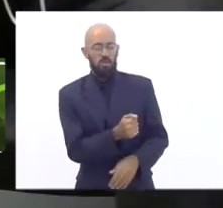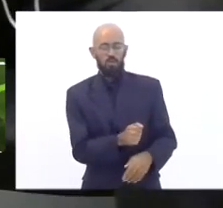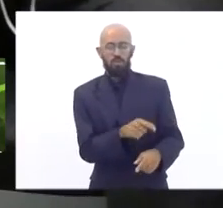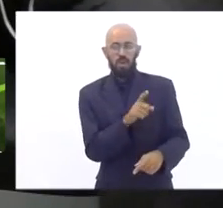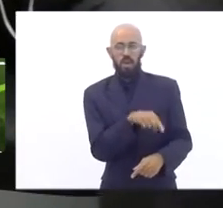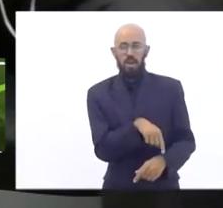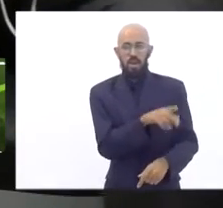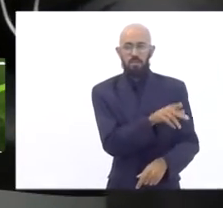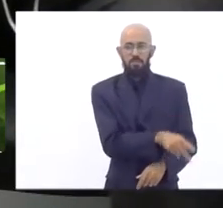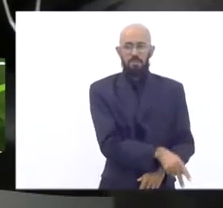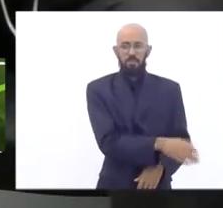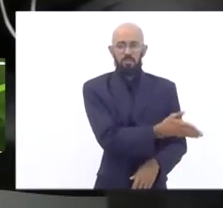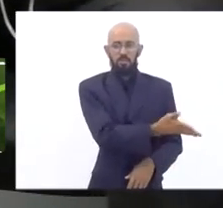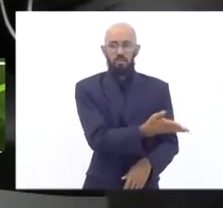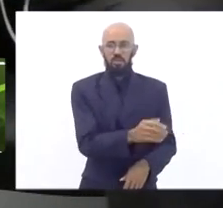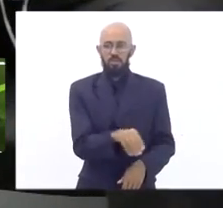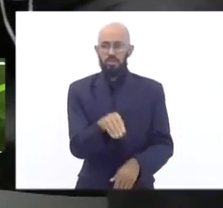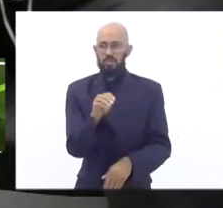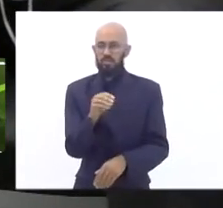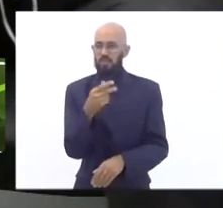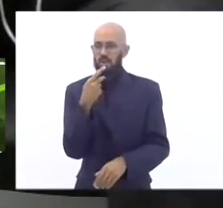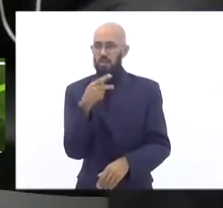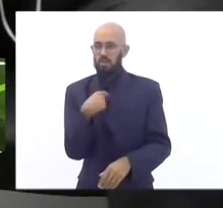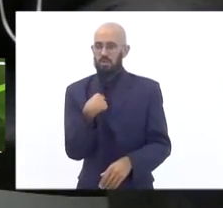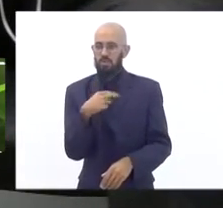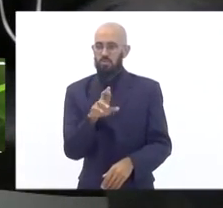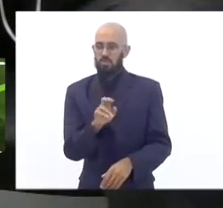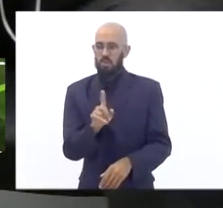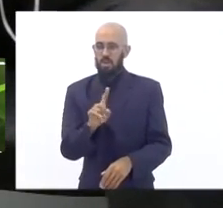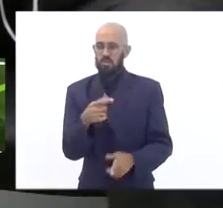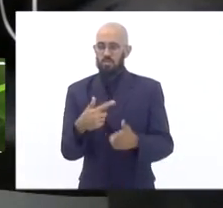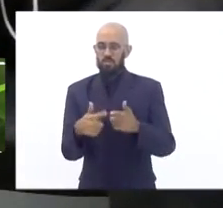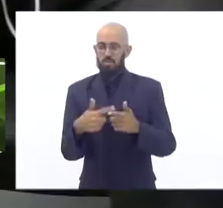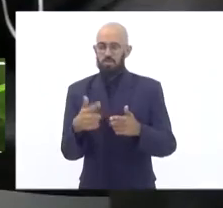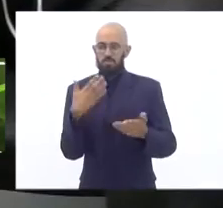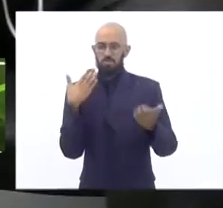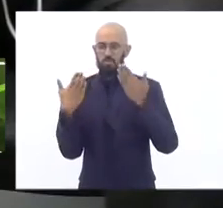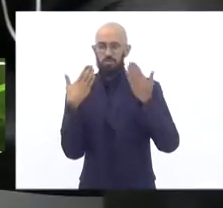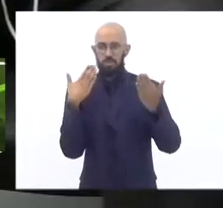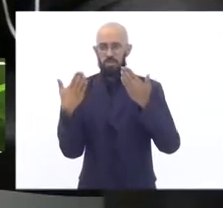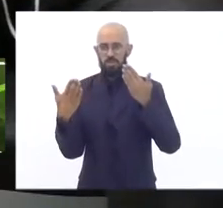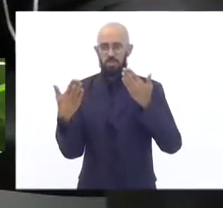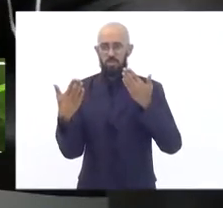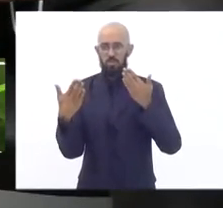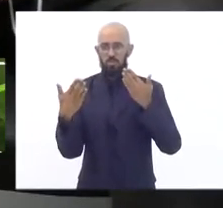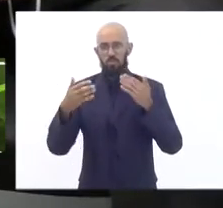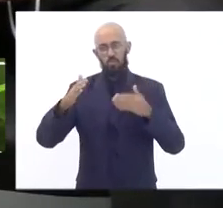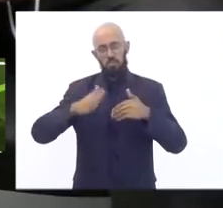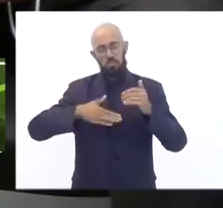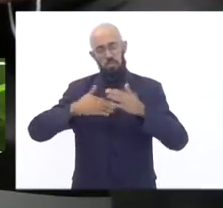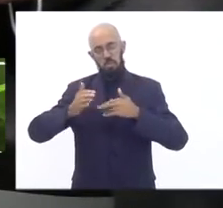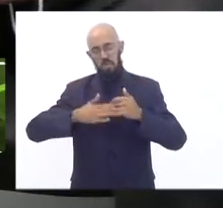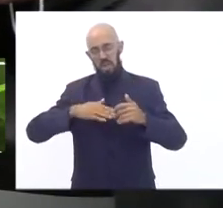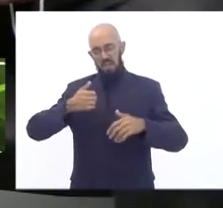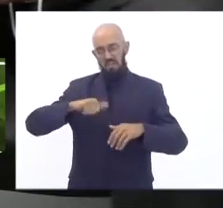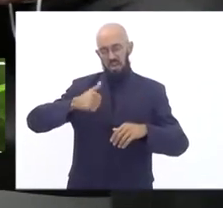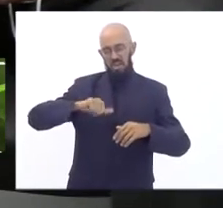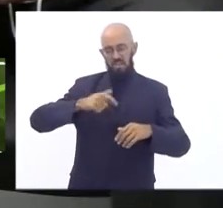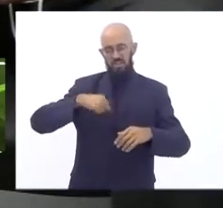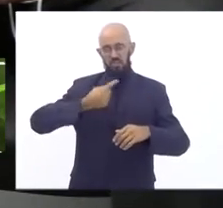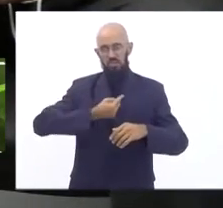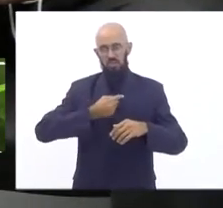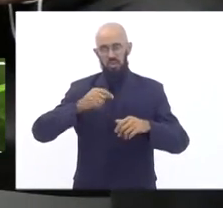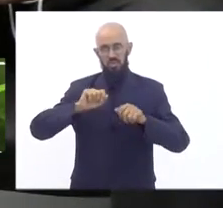senhor até fez questão de frisar que não se tratava de caso de suspeição, qualquer análise que a gente faça, a gente